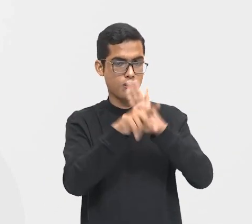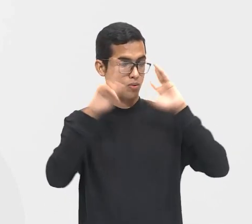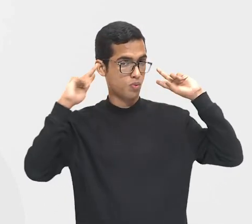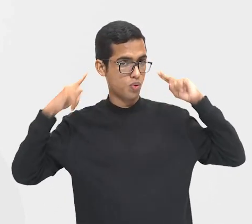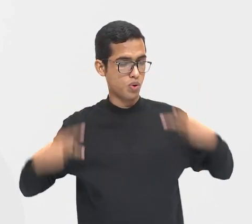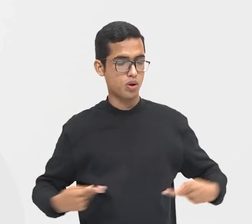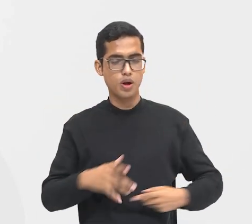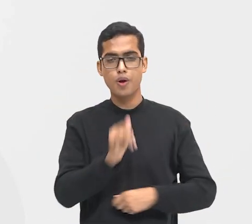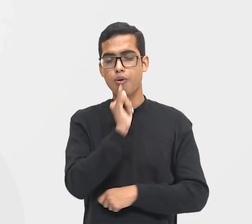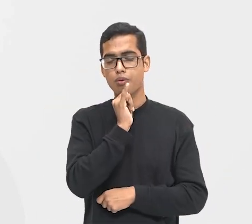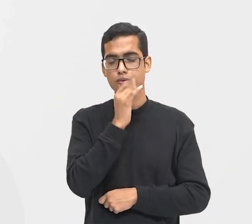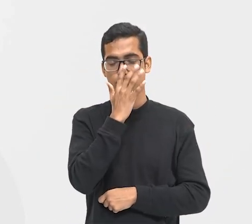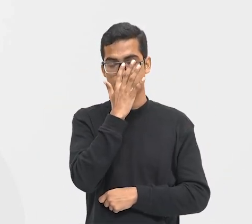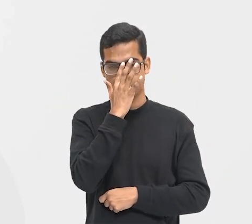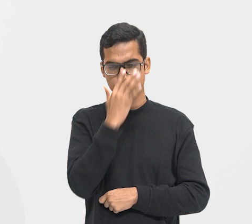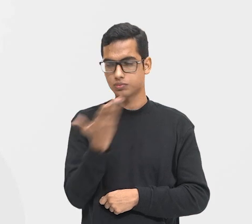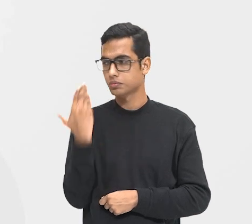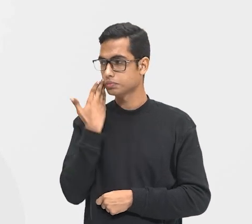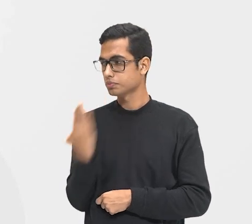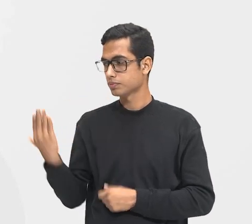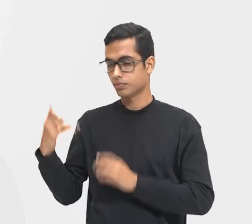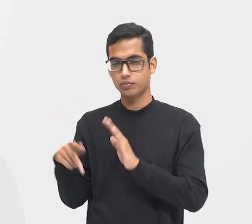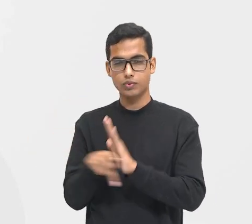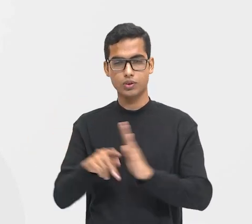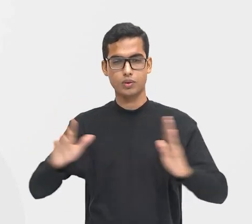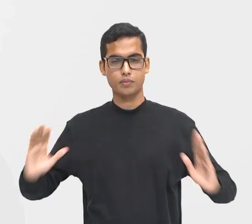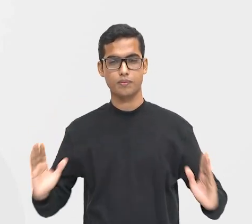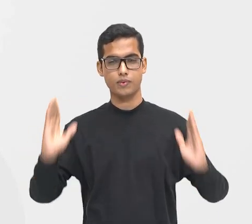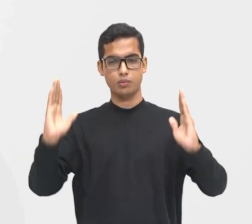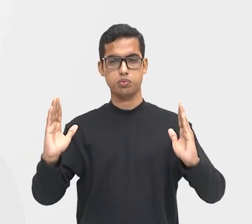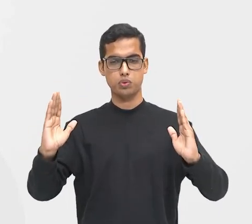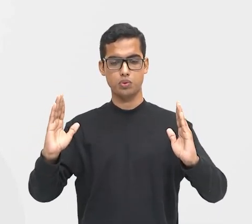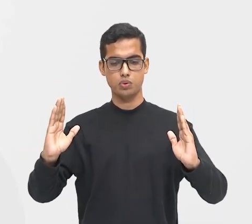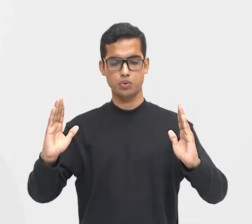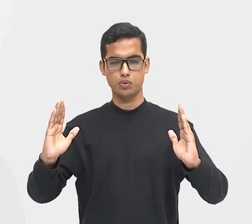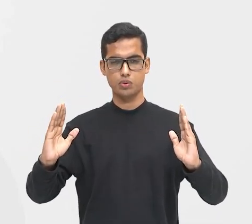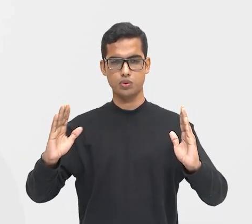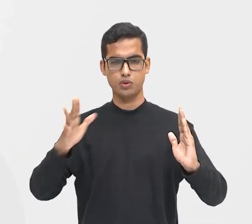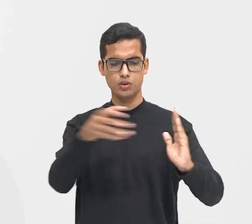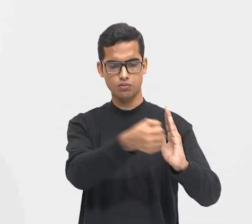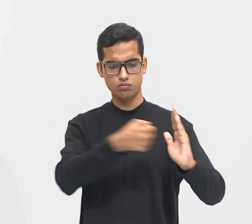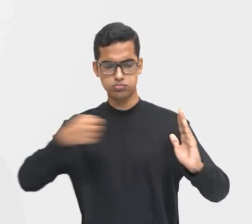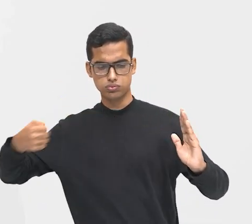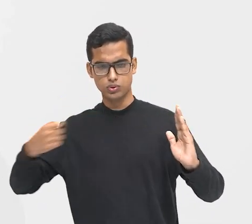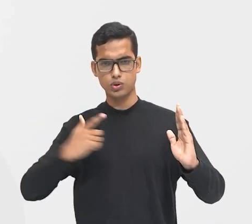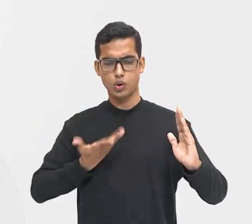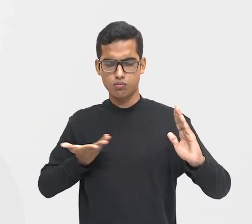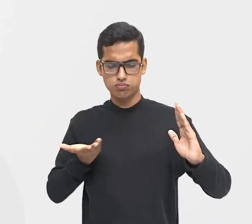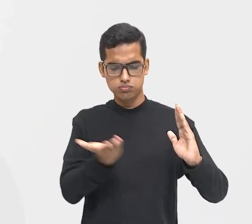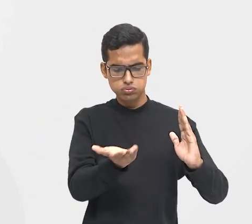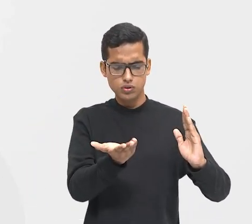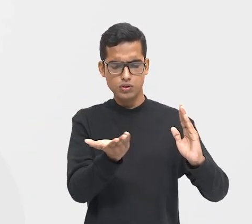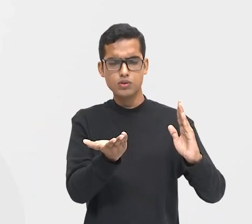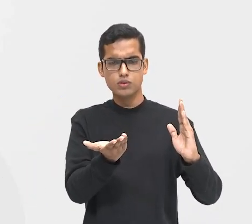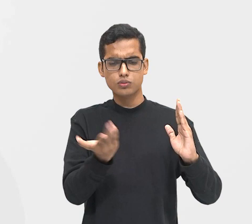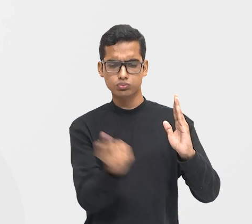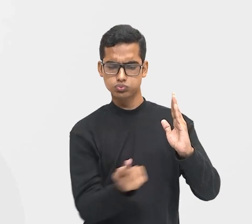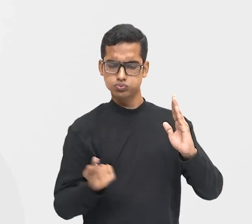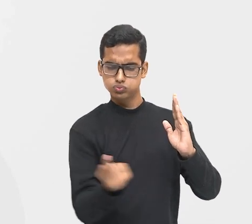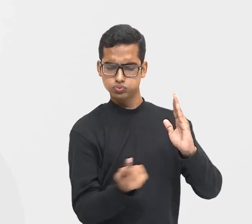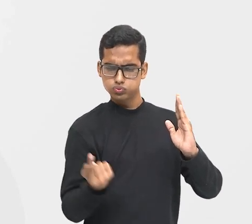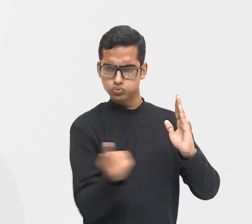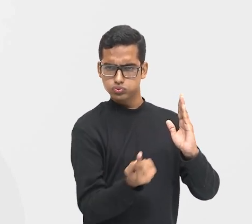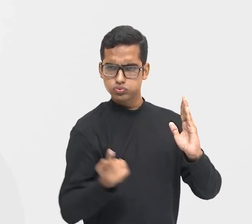homem, como, por exemplo, nós temos ali um micro-ondas, que é utilizado, né, para aquecer